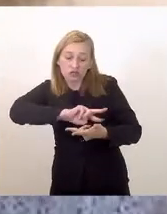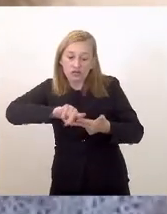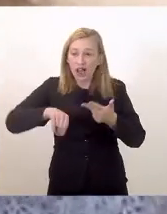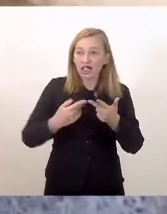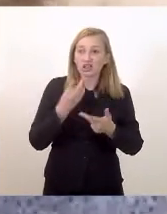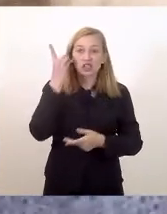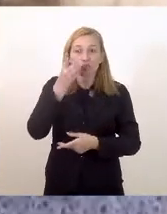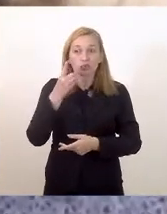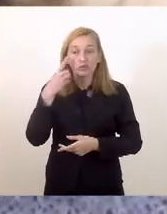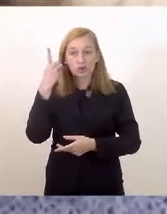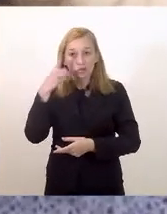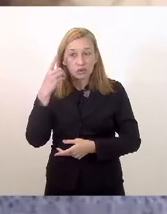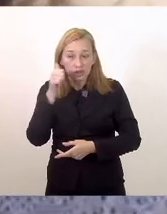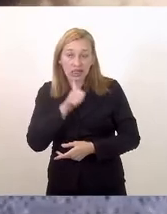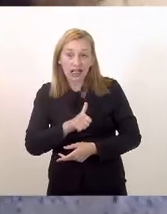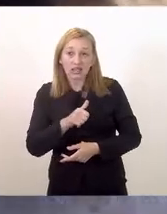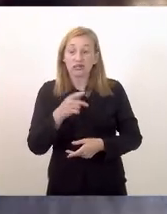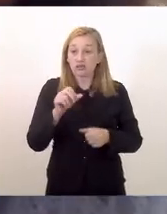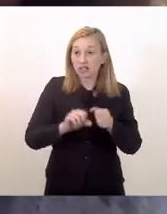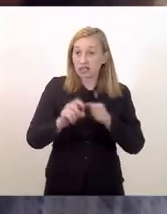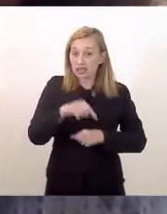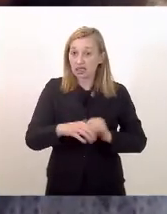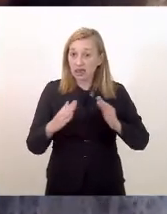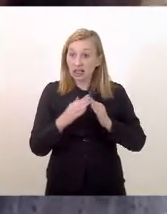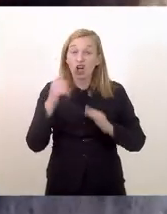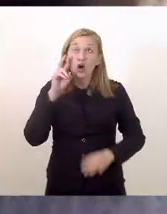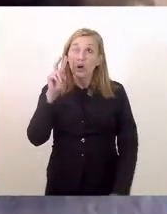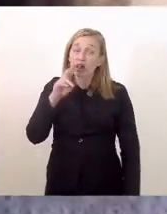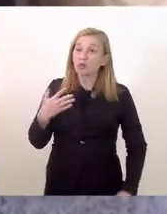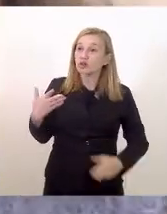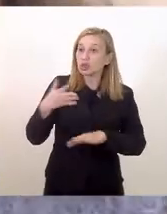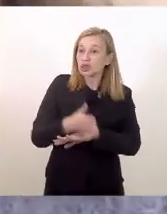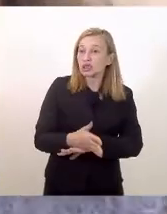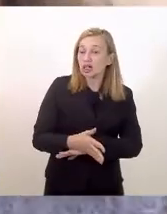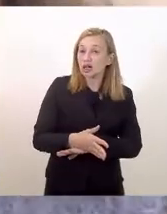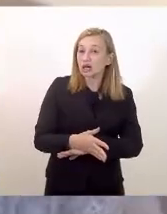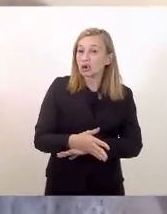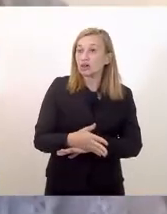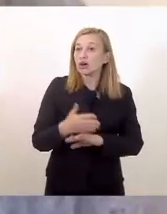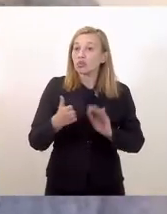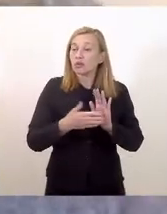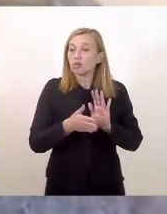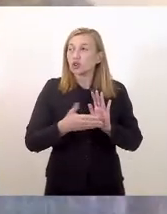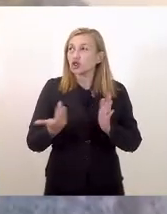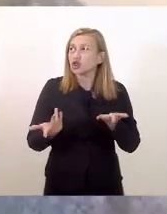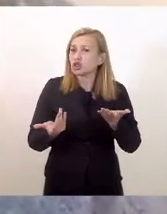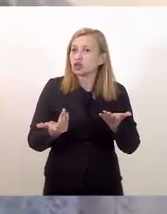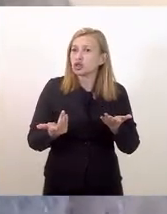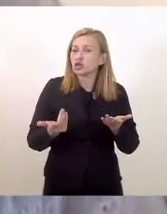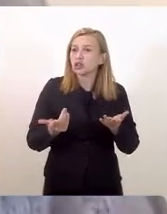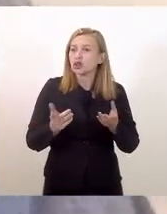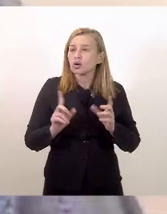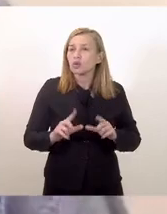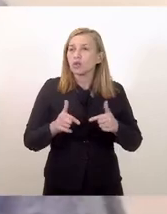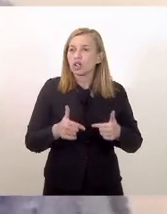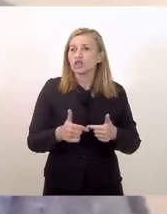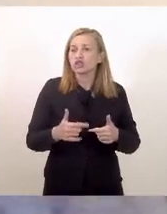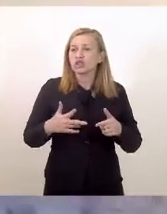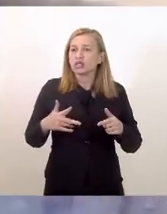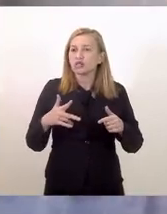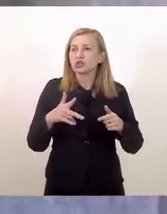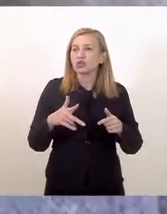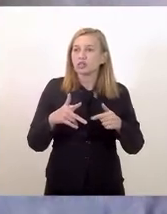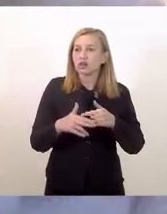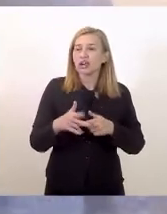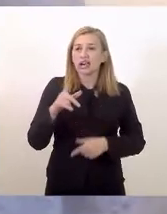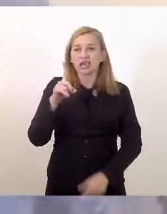nessa casa. Lembro que assim que entrei, eu trouxe, né, uma proposição sobre o funcionamento ininterrupto das